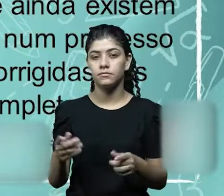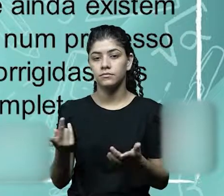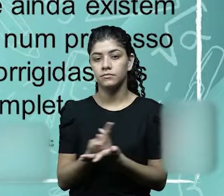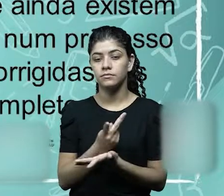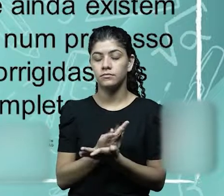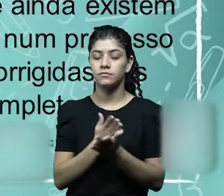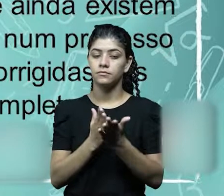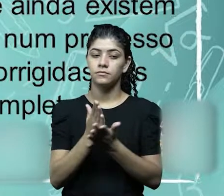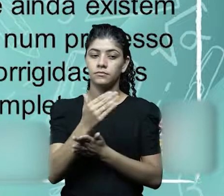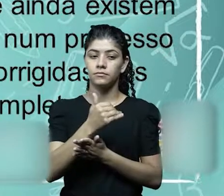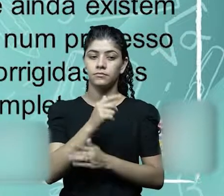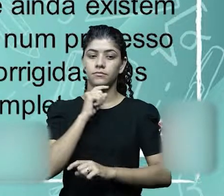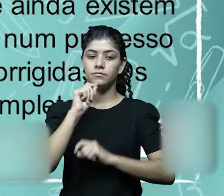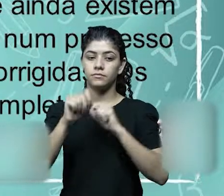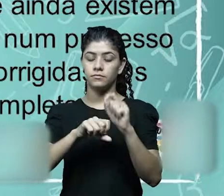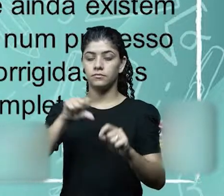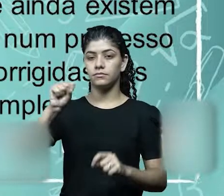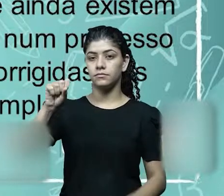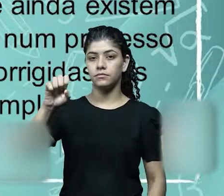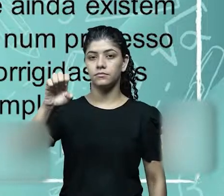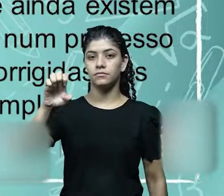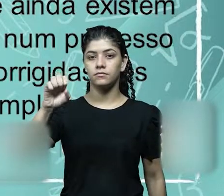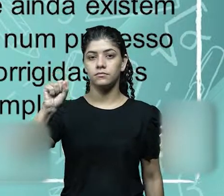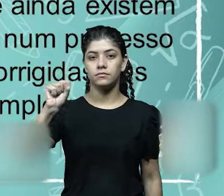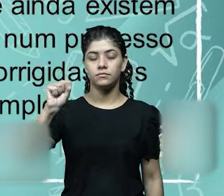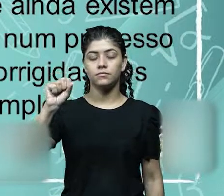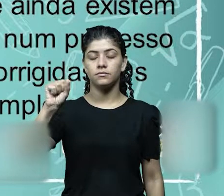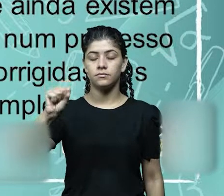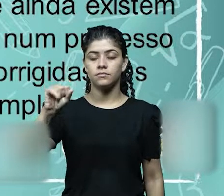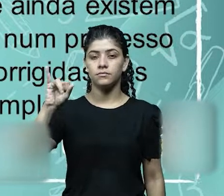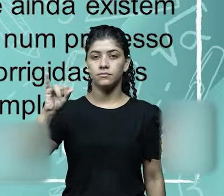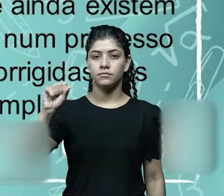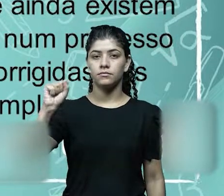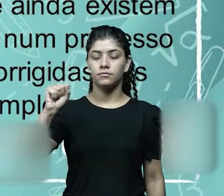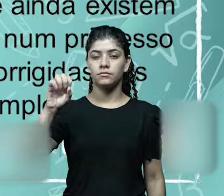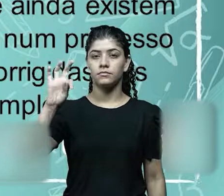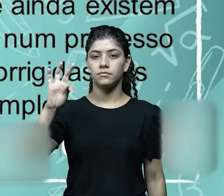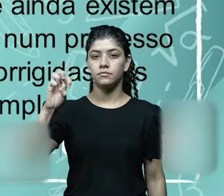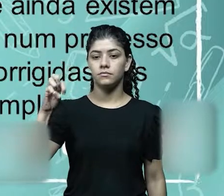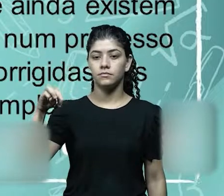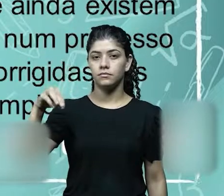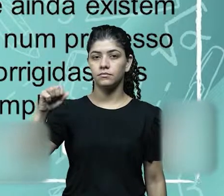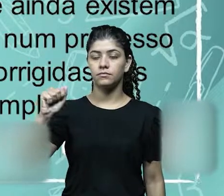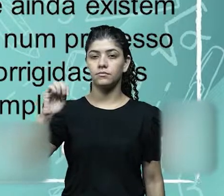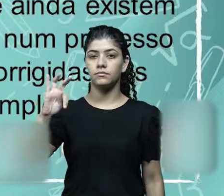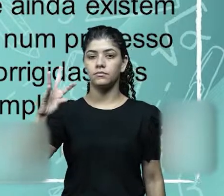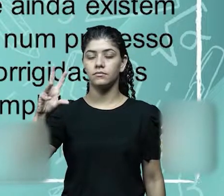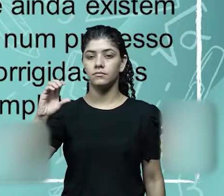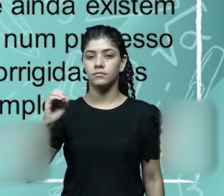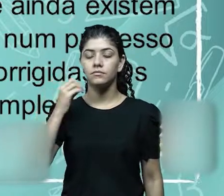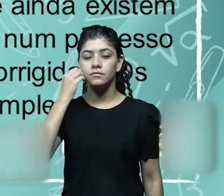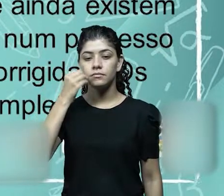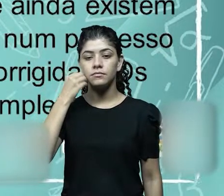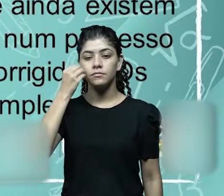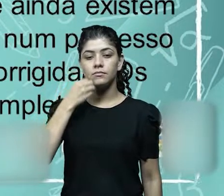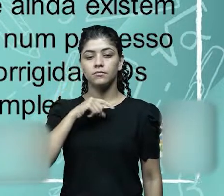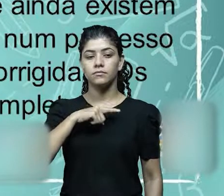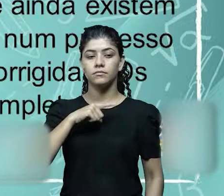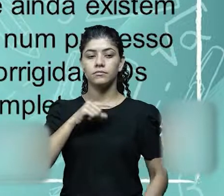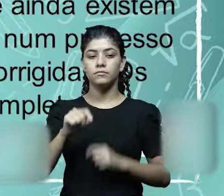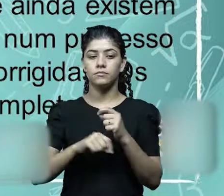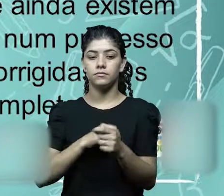ou desvios. Os erros sistemáticos ocorrem principalmente em experimentos que